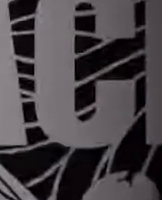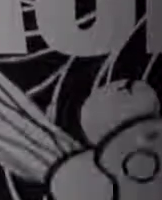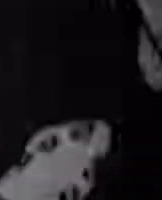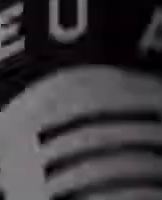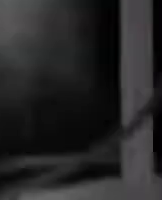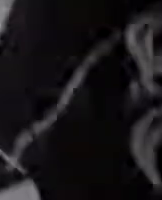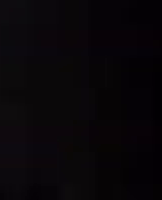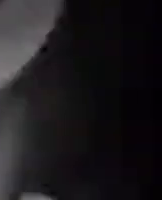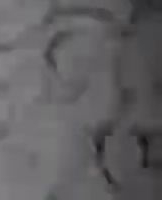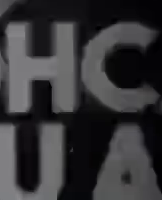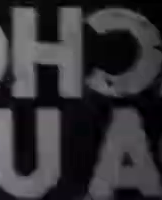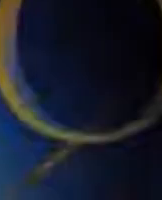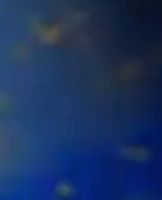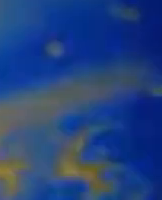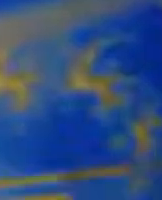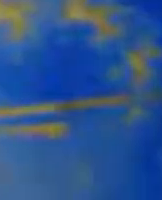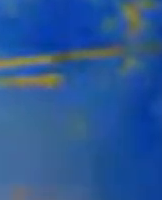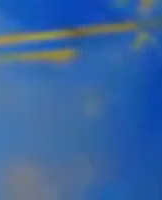é